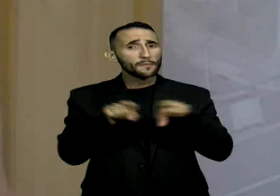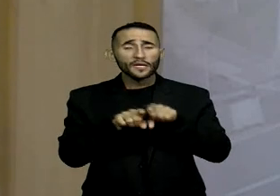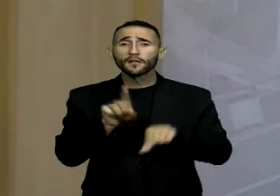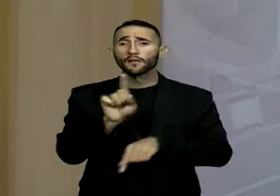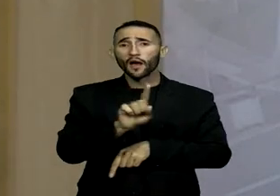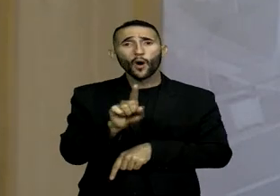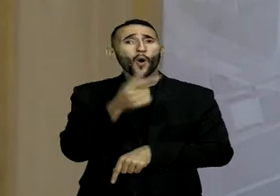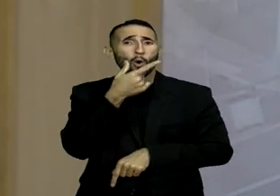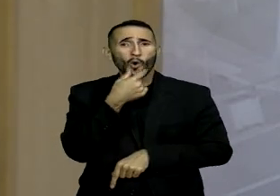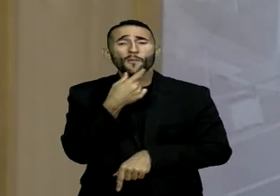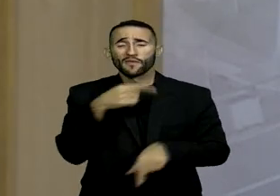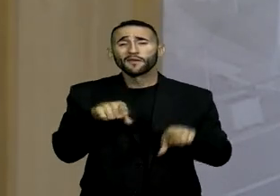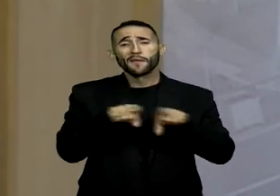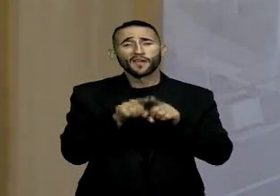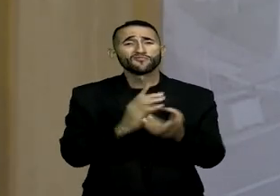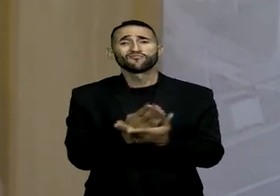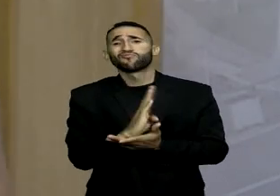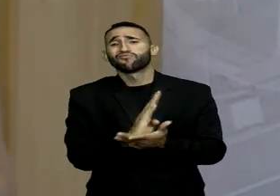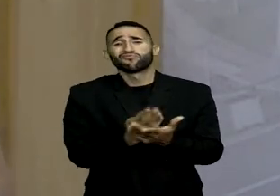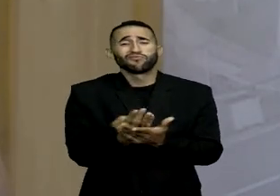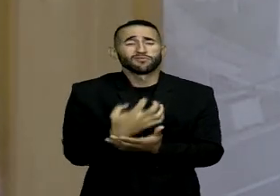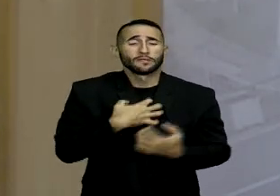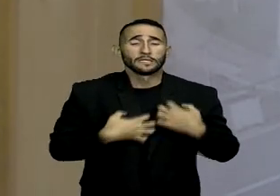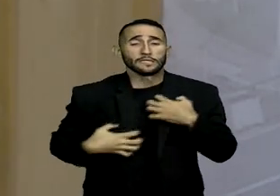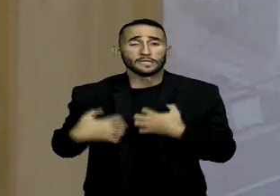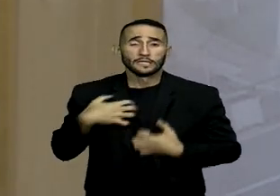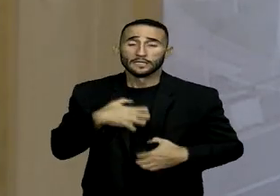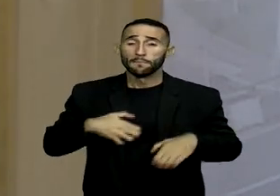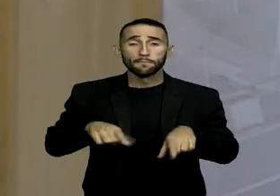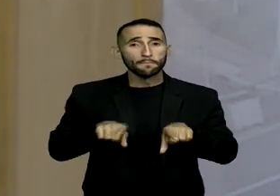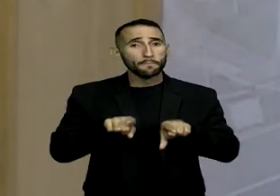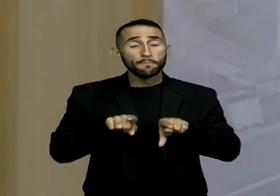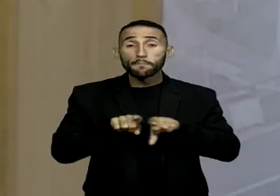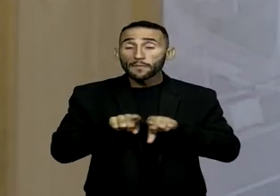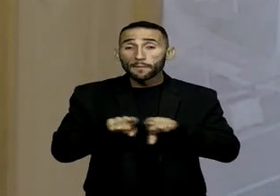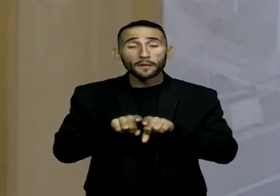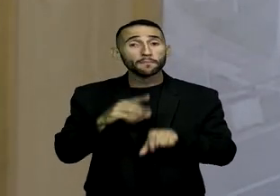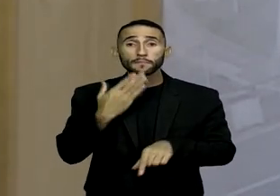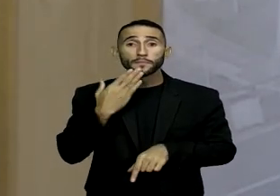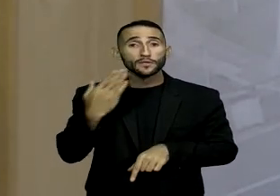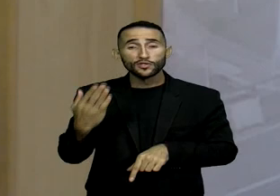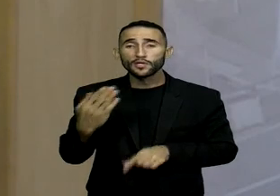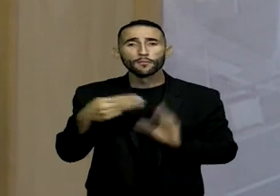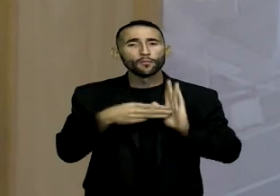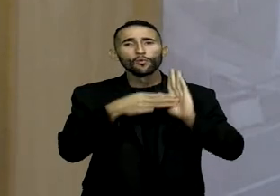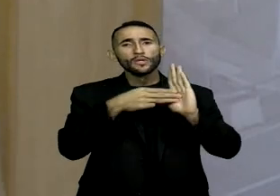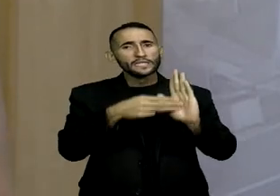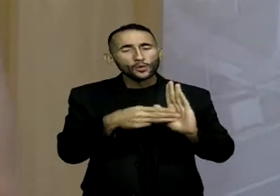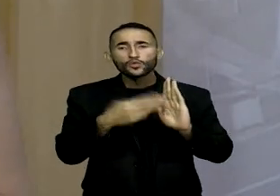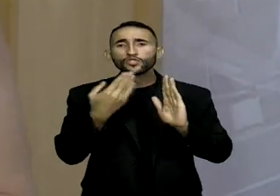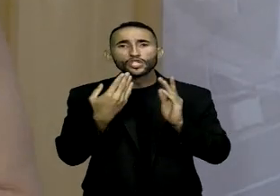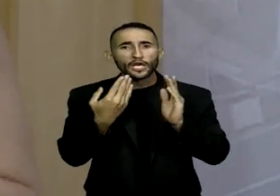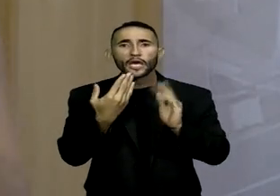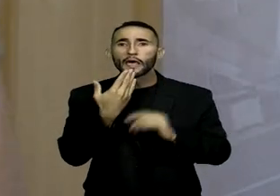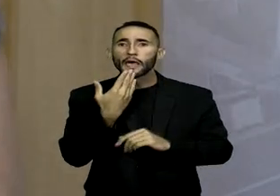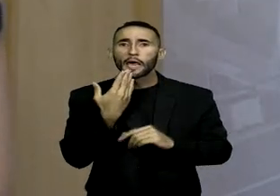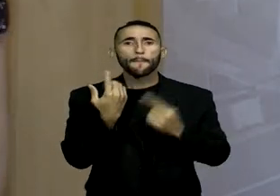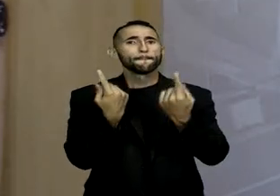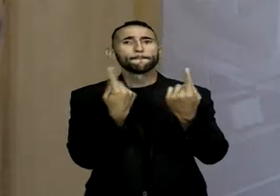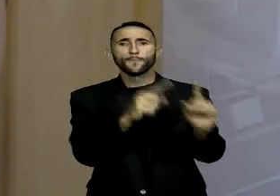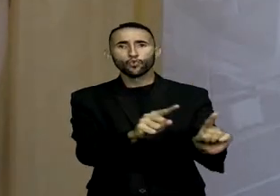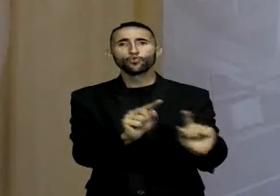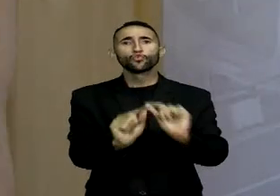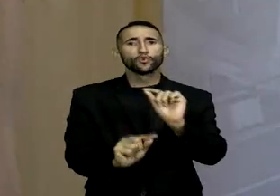estão indignados. E, juntando a essa, eu também já solicitei uma moção de repúdio, mas eu acho importante a gente destacar aqui